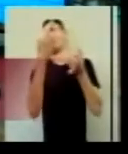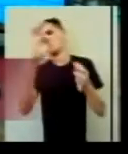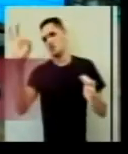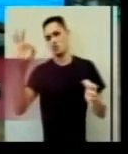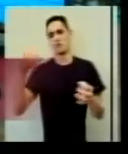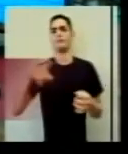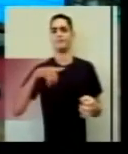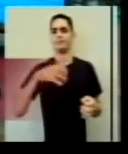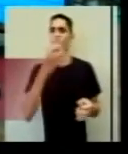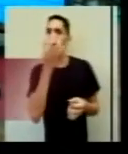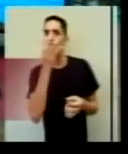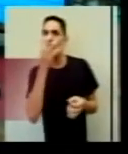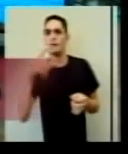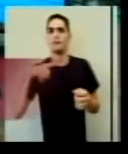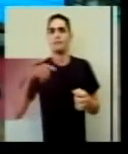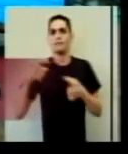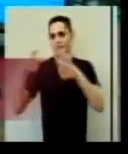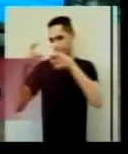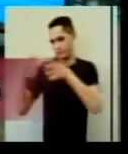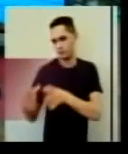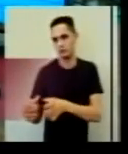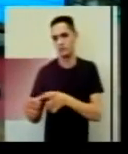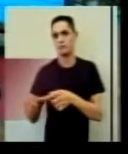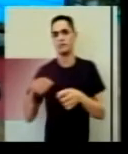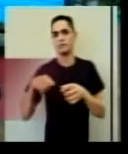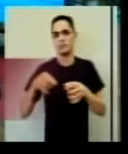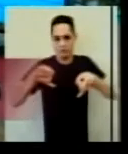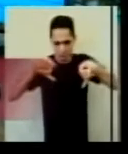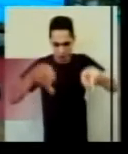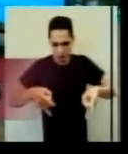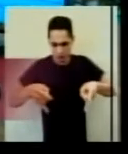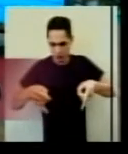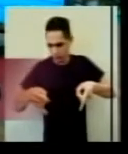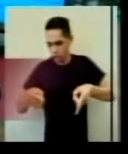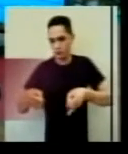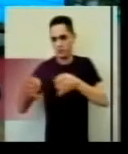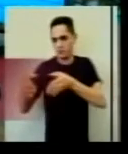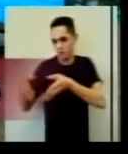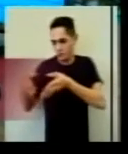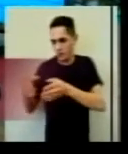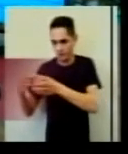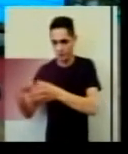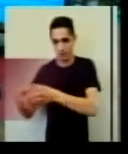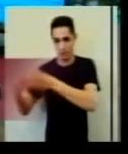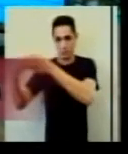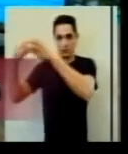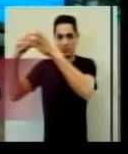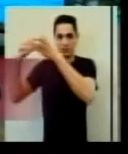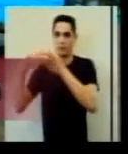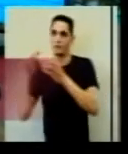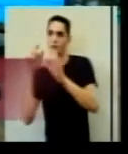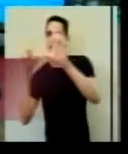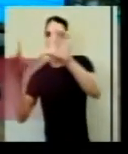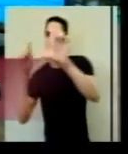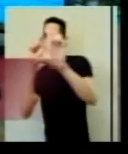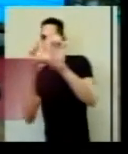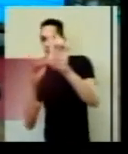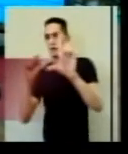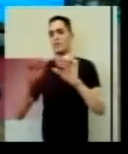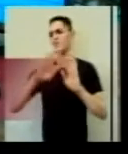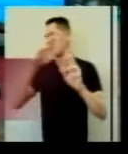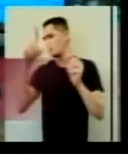respiradores, nós temos monitores de última geração, nós temos oxímetros, nós temos multiparâmetros, tudo à beira